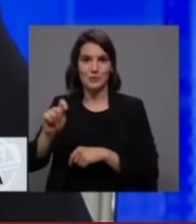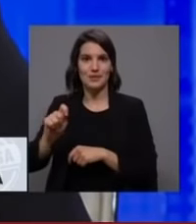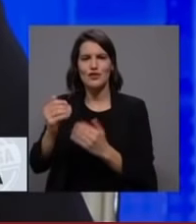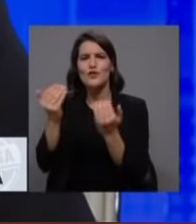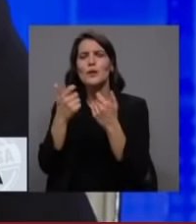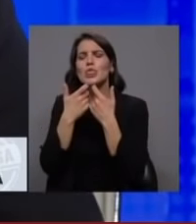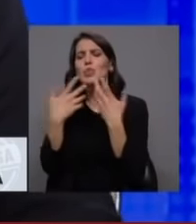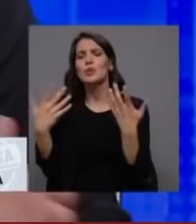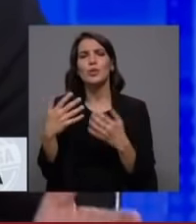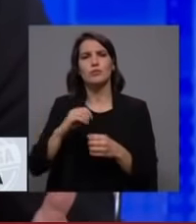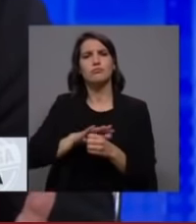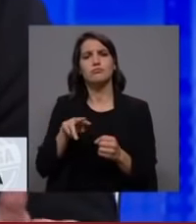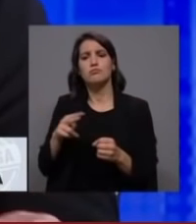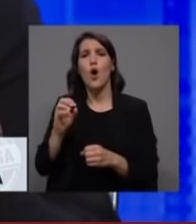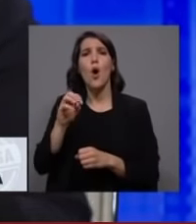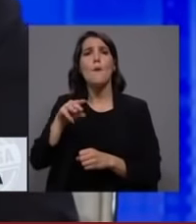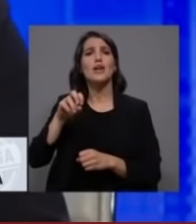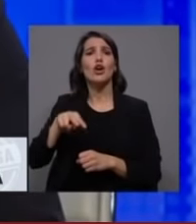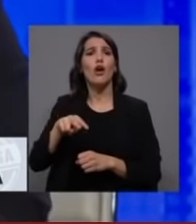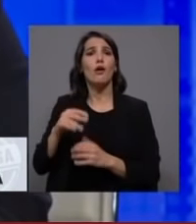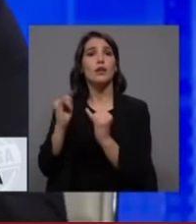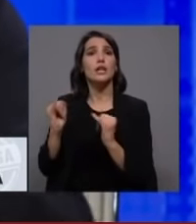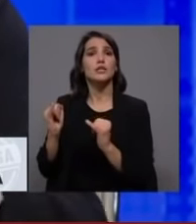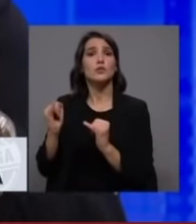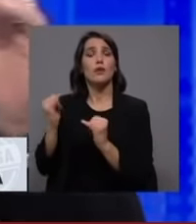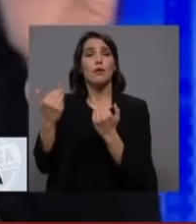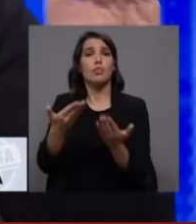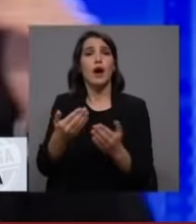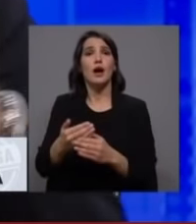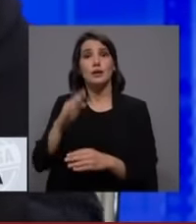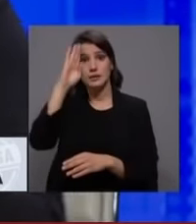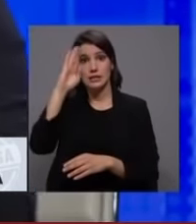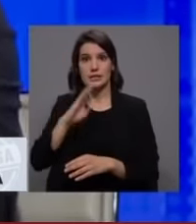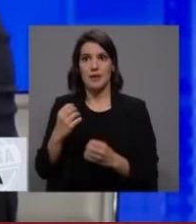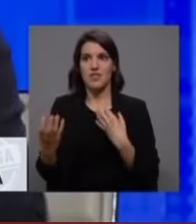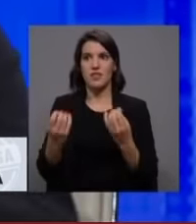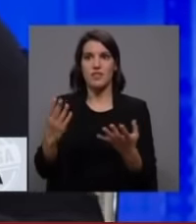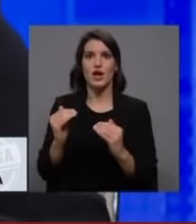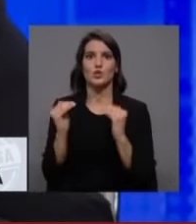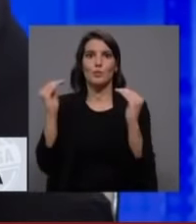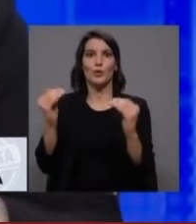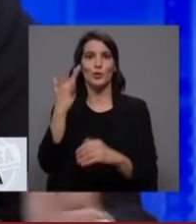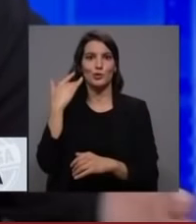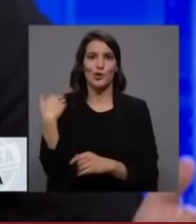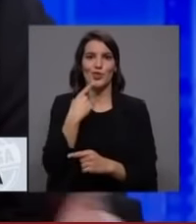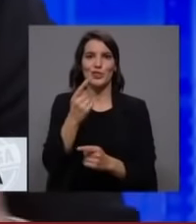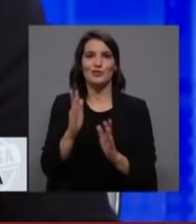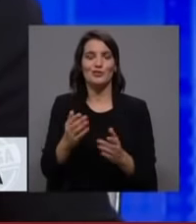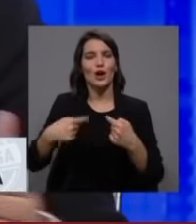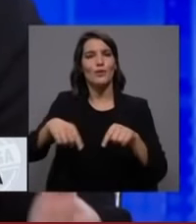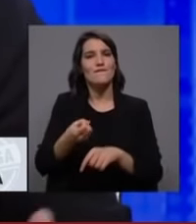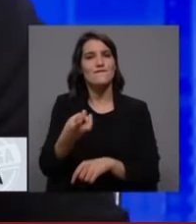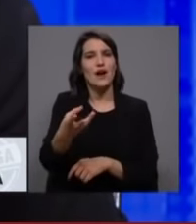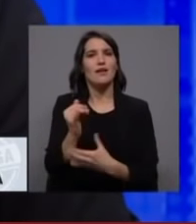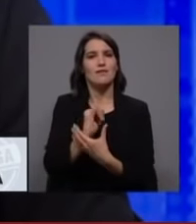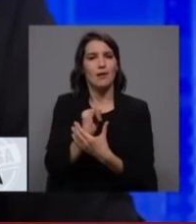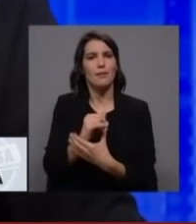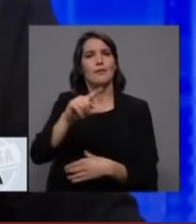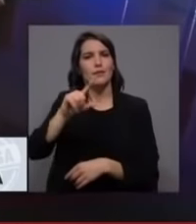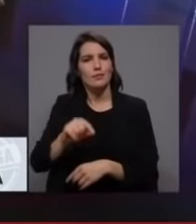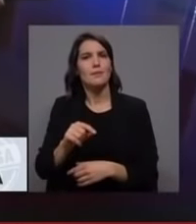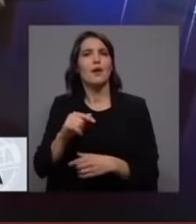tinha os lábios todos ao micro quero internacionais sabíamos o nível de contágio era muito superior aliás António Costa disse isto em várias reuniões não sobem Faro